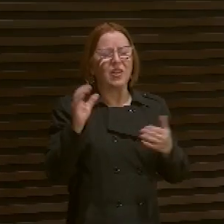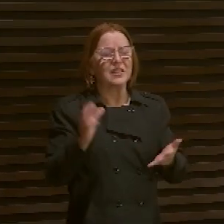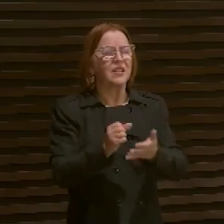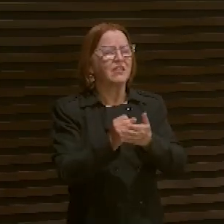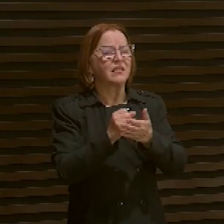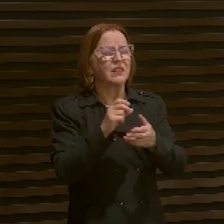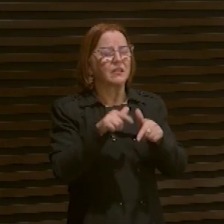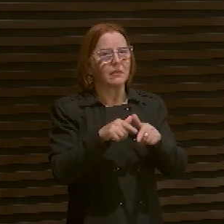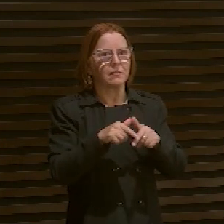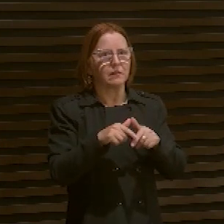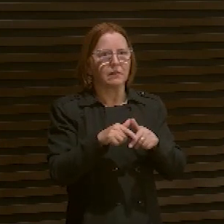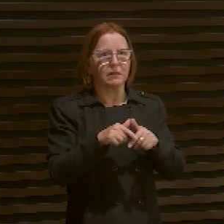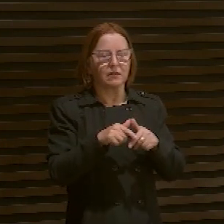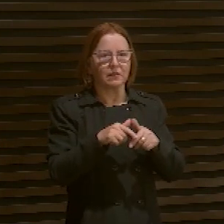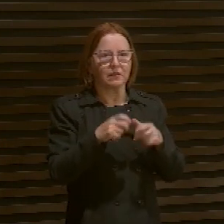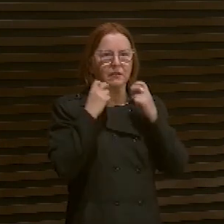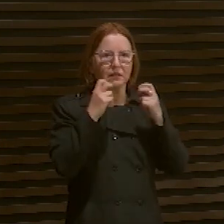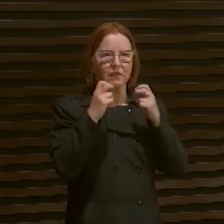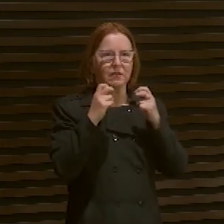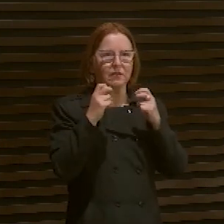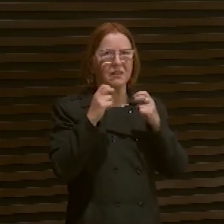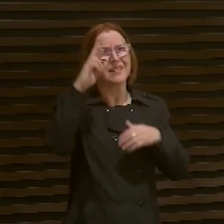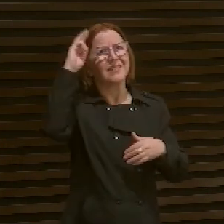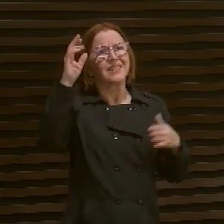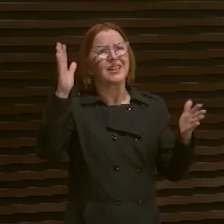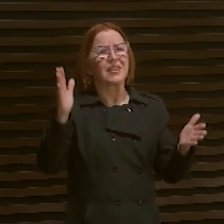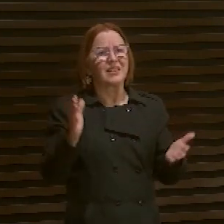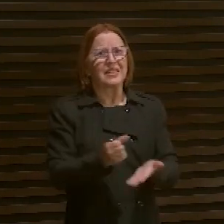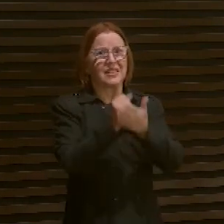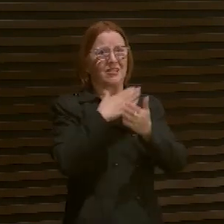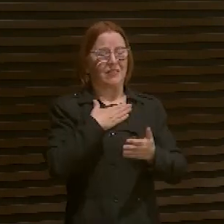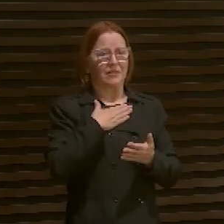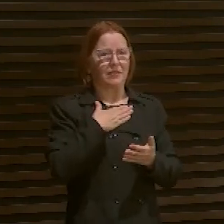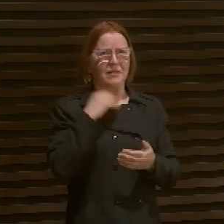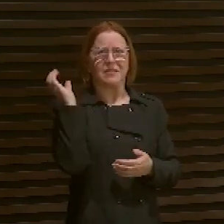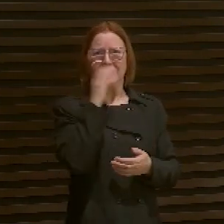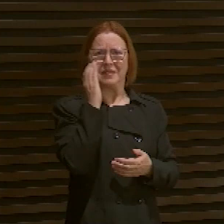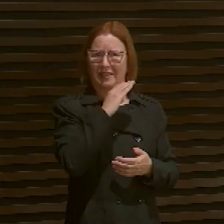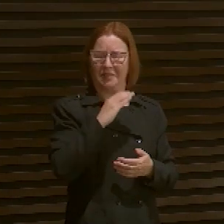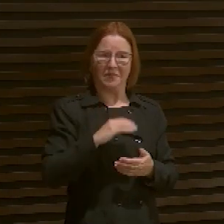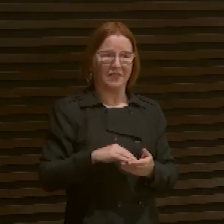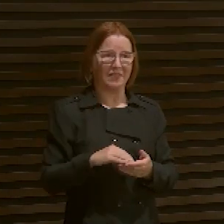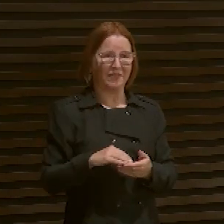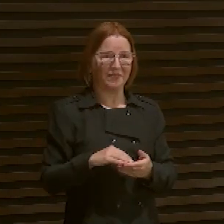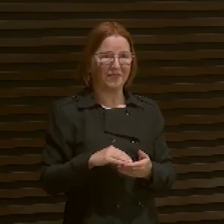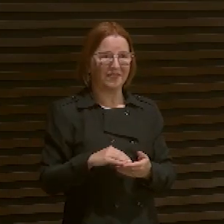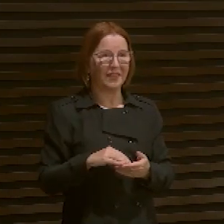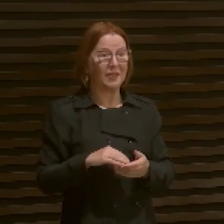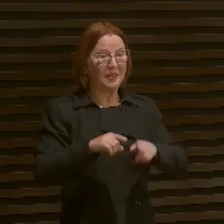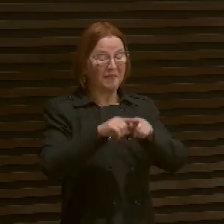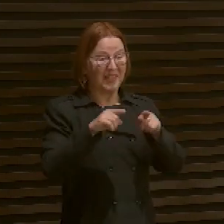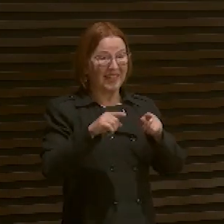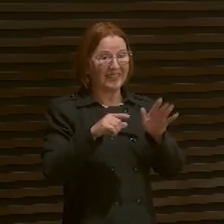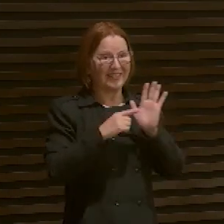Senhor, salva-me. A oração mais curta da Bíblia. E foi muito rápida essa oração, irmãos, a gente não se dá conta, né? Mas está